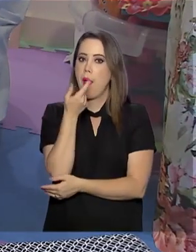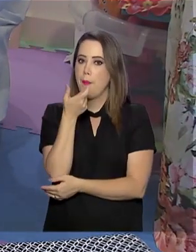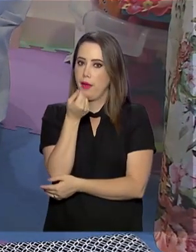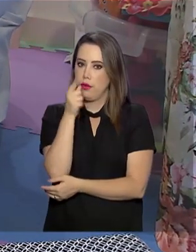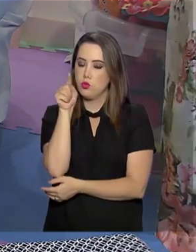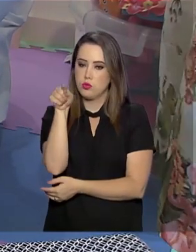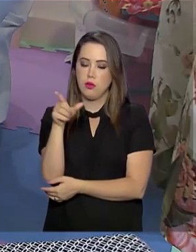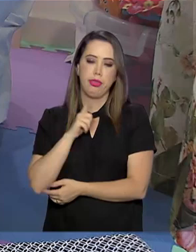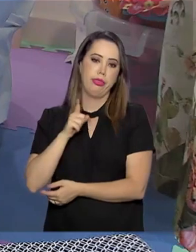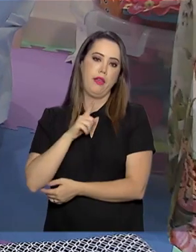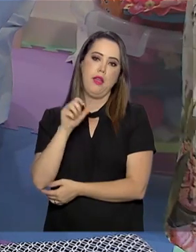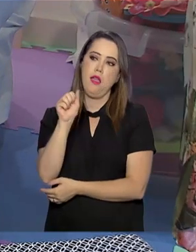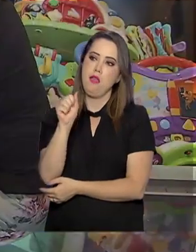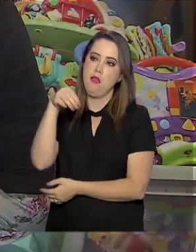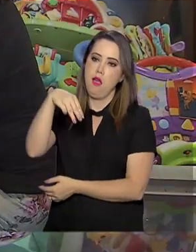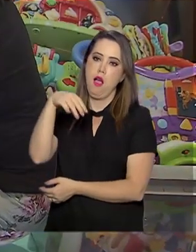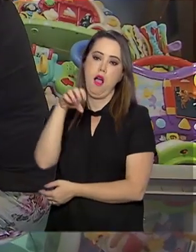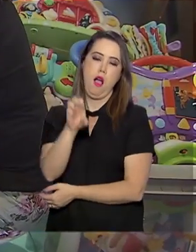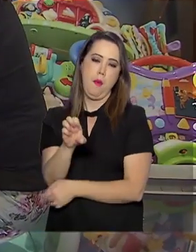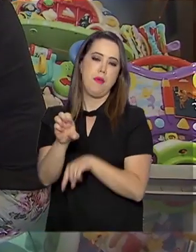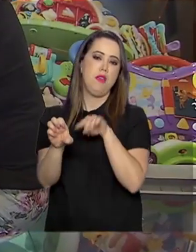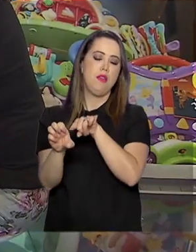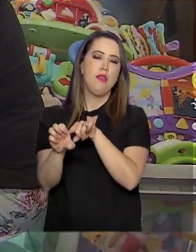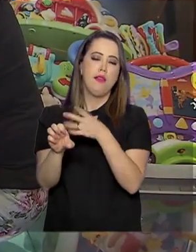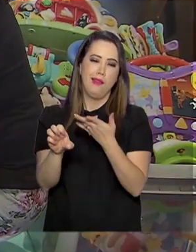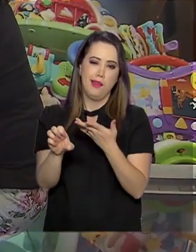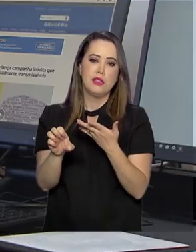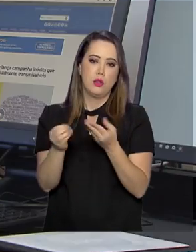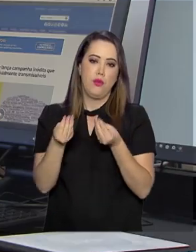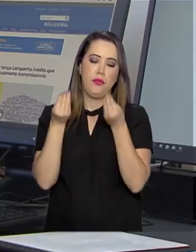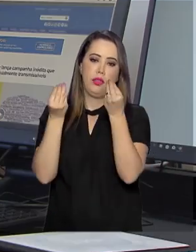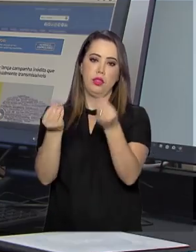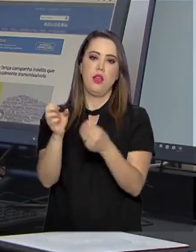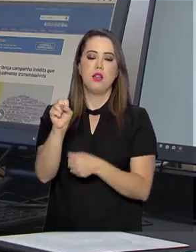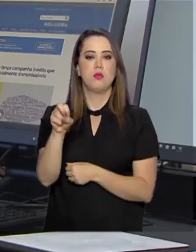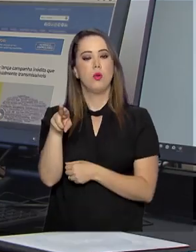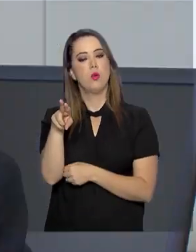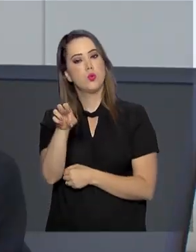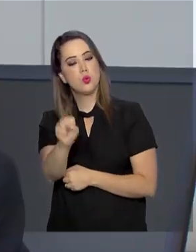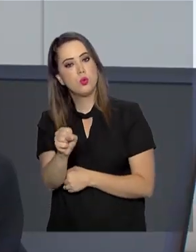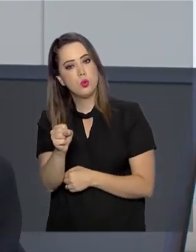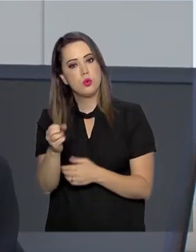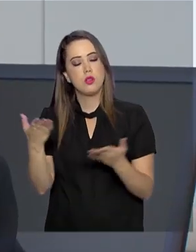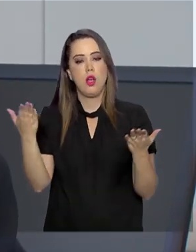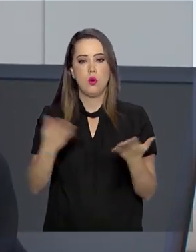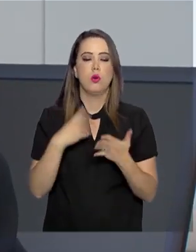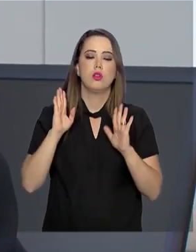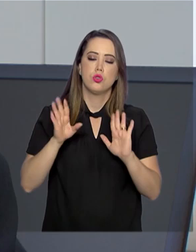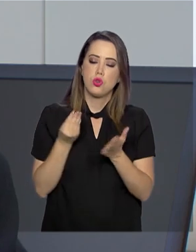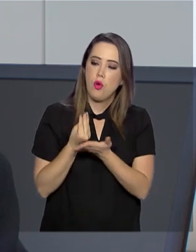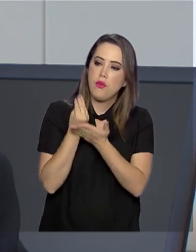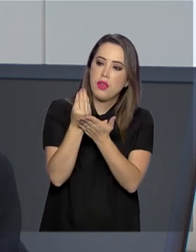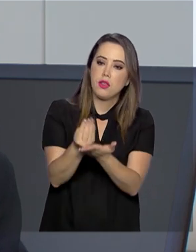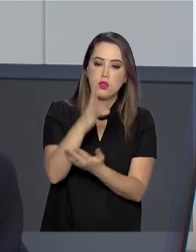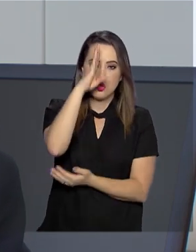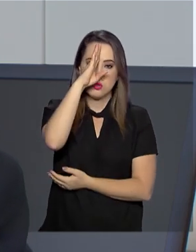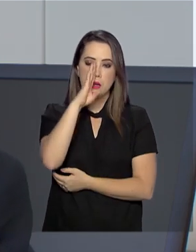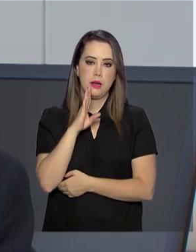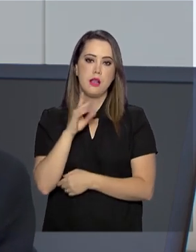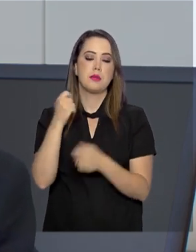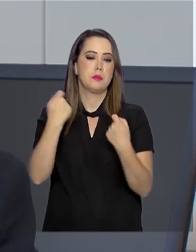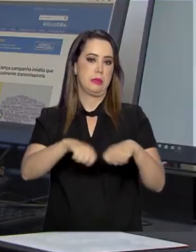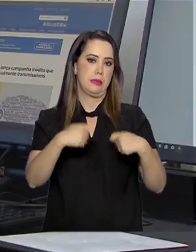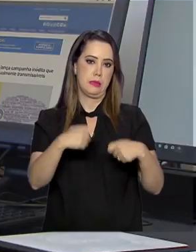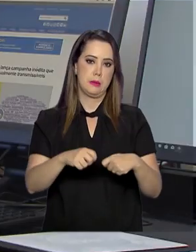grave e freqüente da doença ao sistema único de saúde a partir de agora ele já está disponível de graça para quem